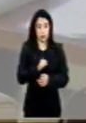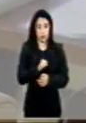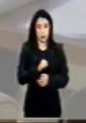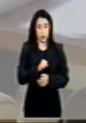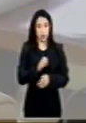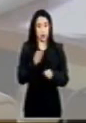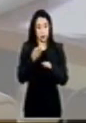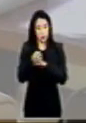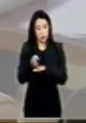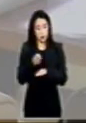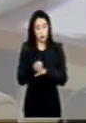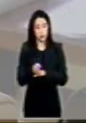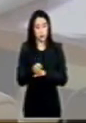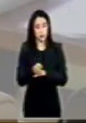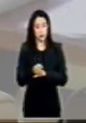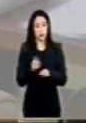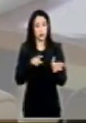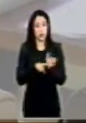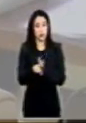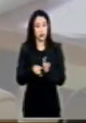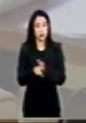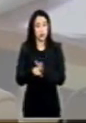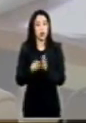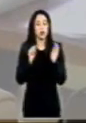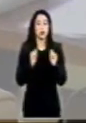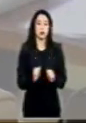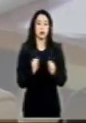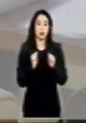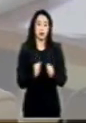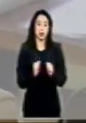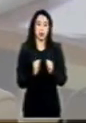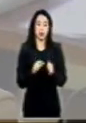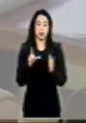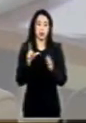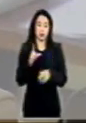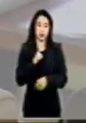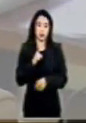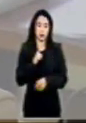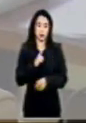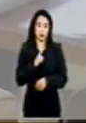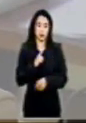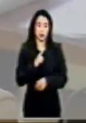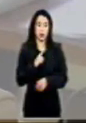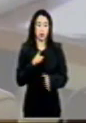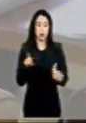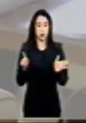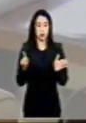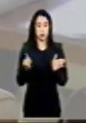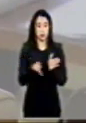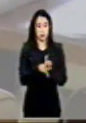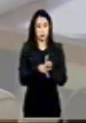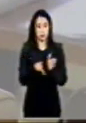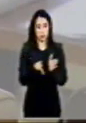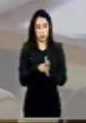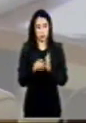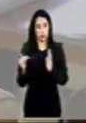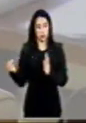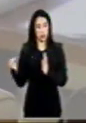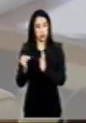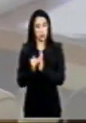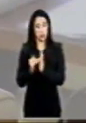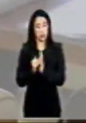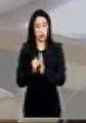policiais legislativos poderiam ter sido engendrados por parlamentares, o que atrairia a competência desta Suprema